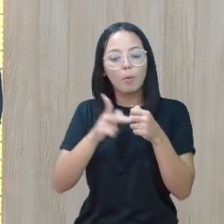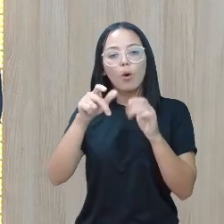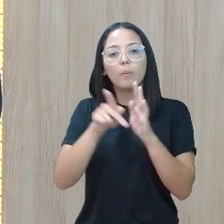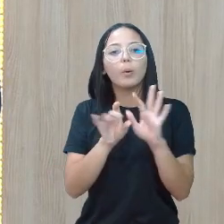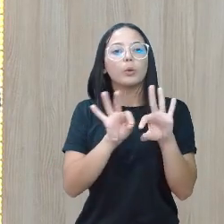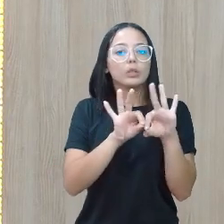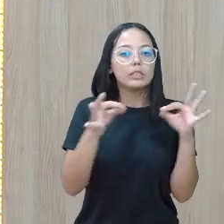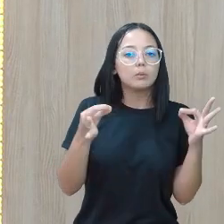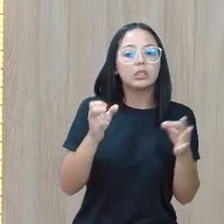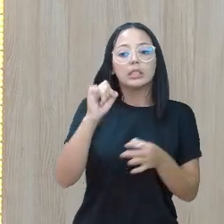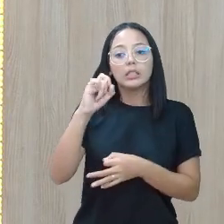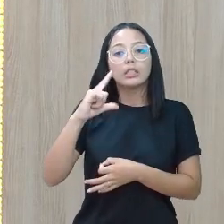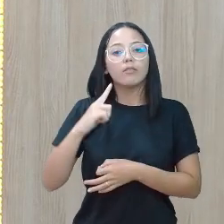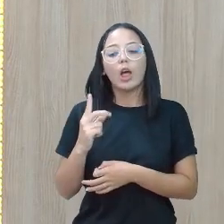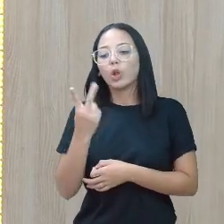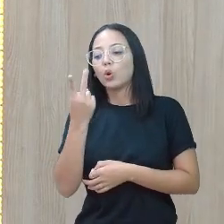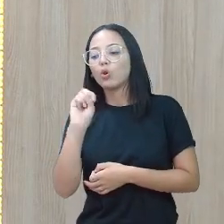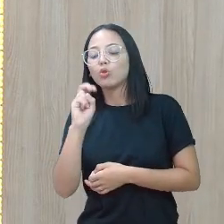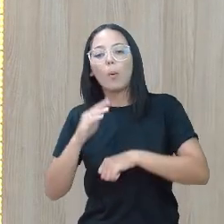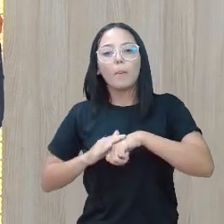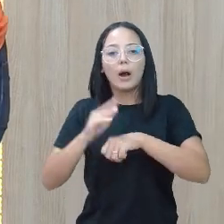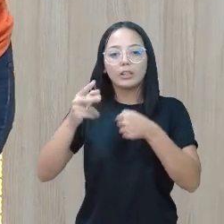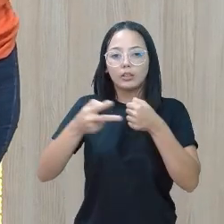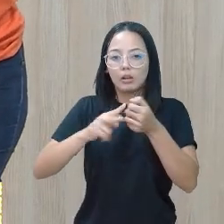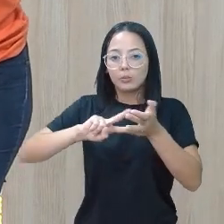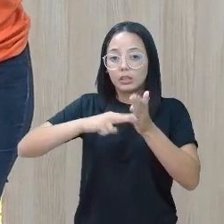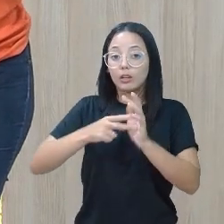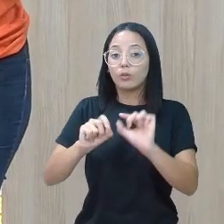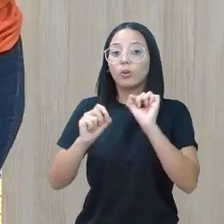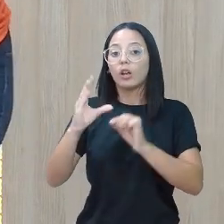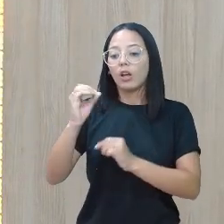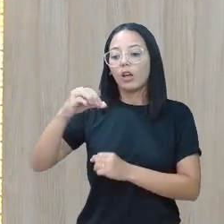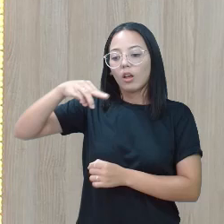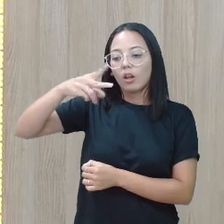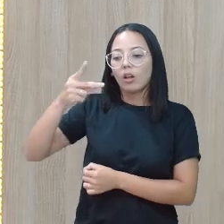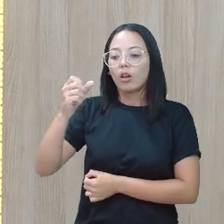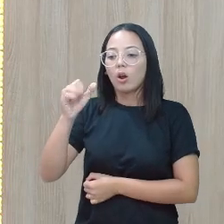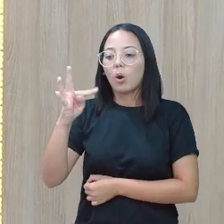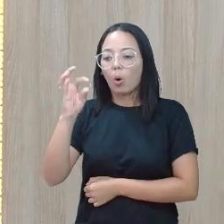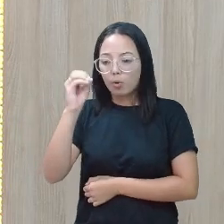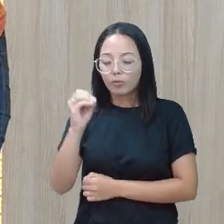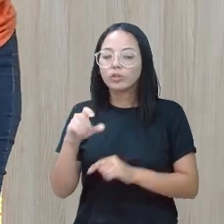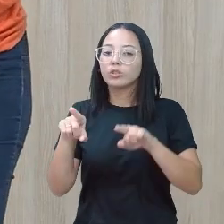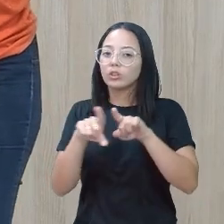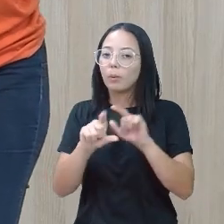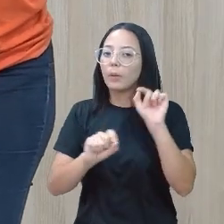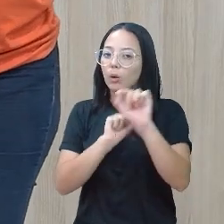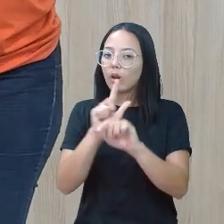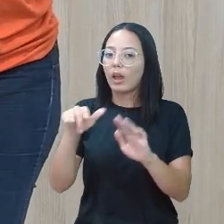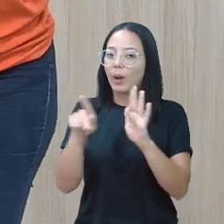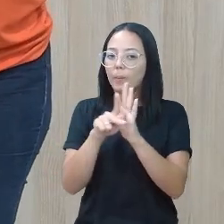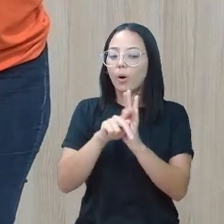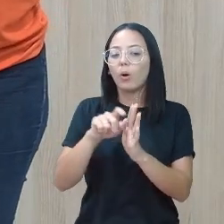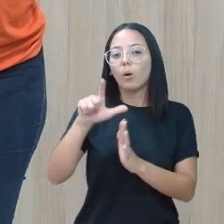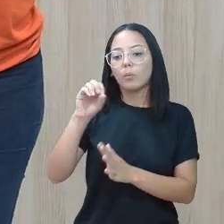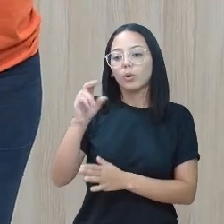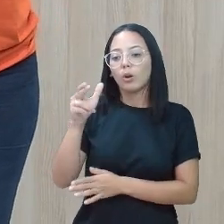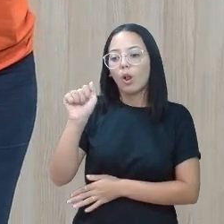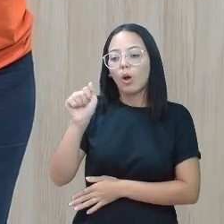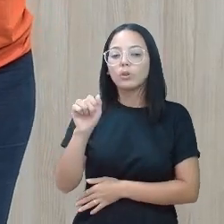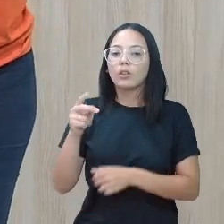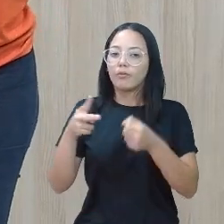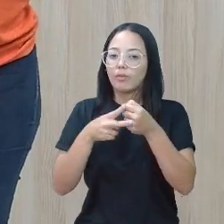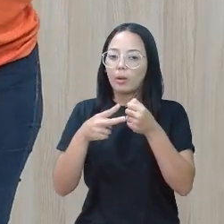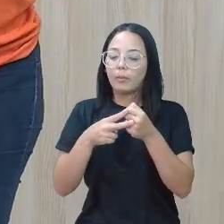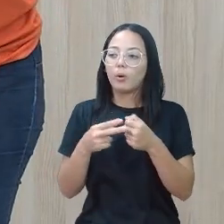ele é simples. Se tiver dois ou mais, ele é composto. Também pode ser porque locução verbal. Por